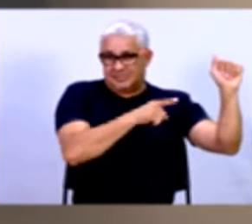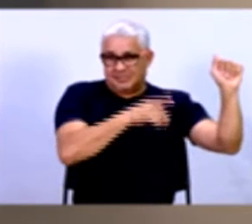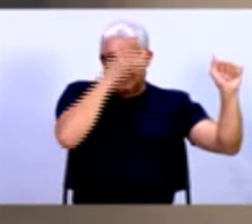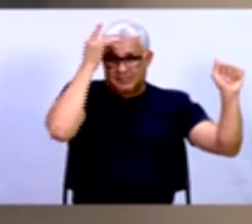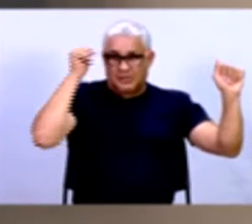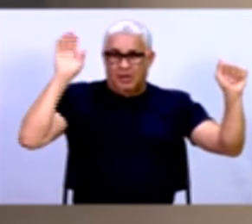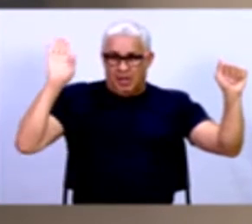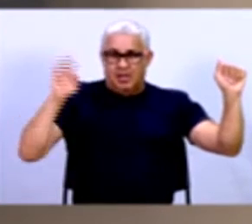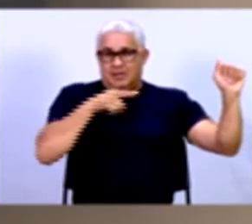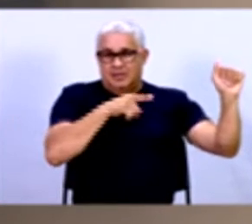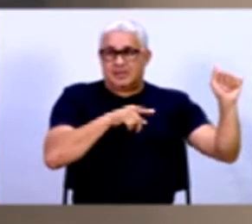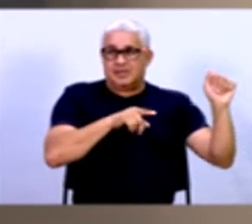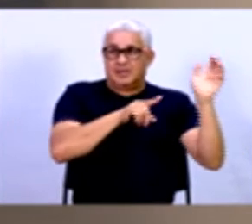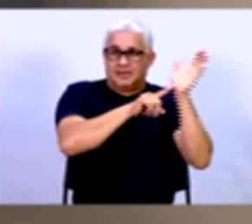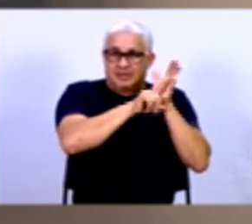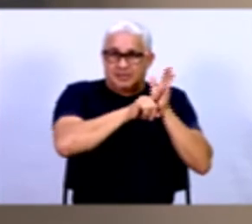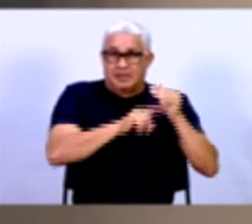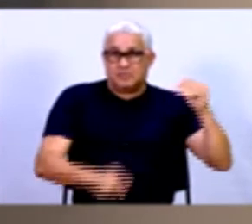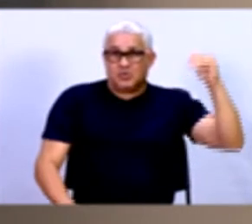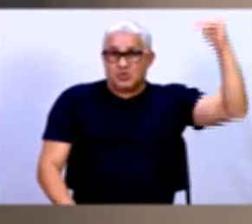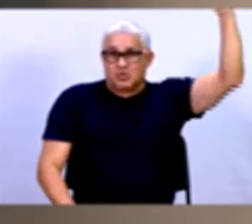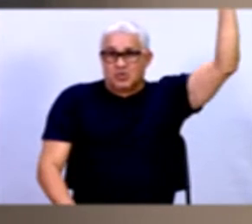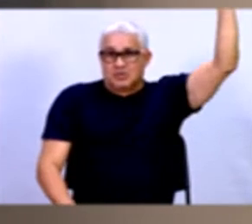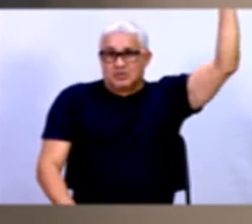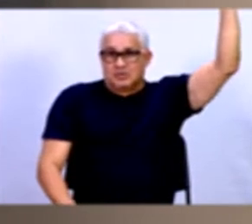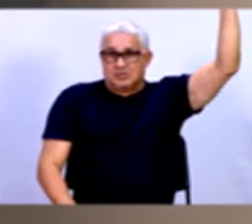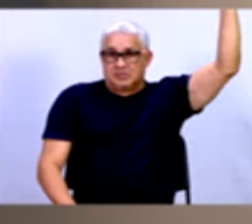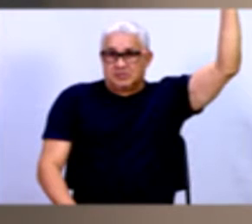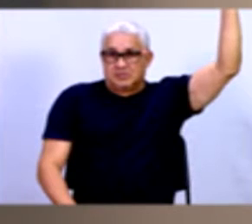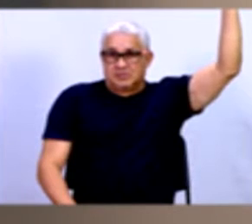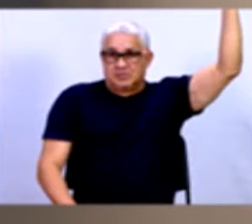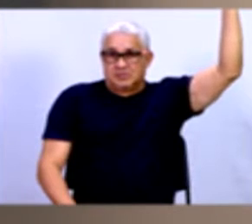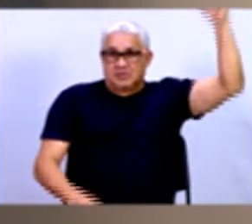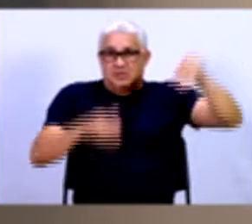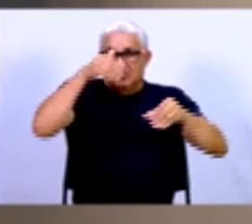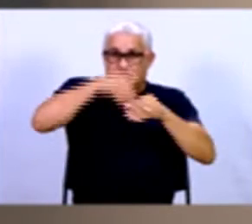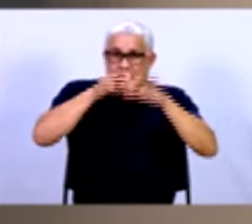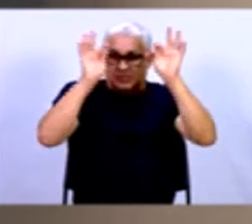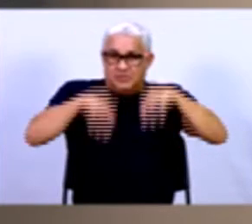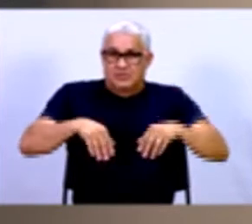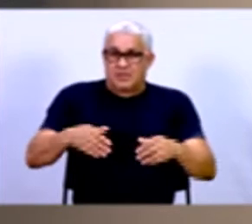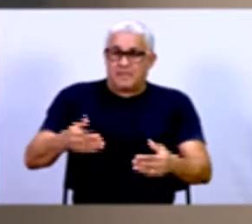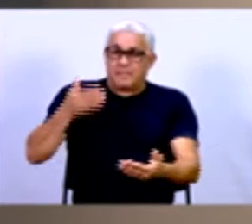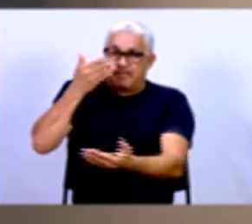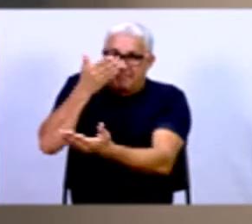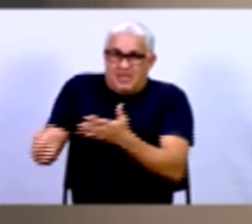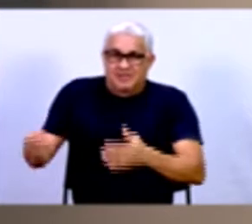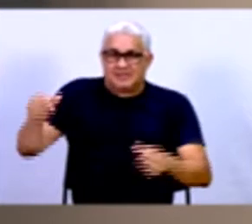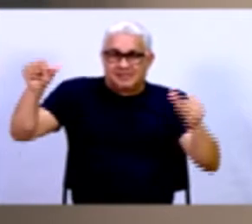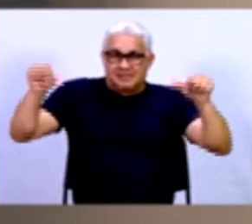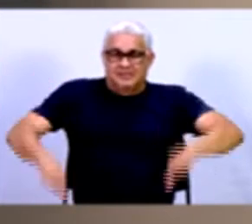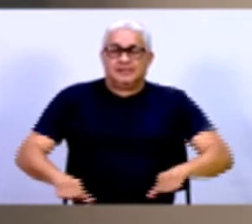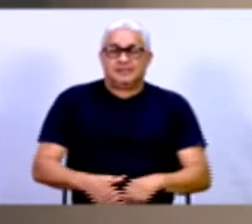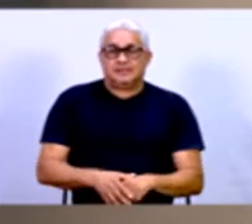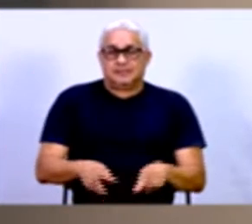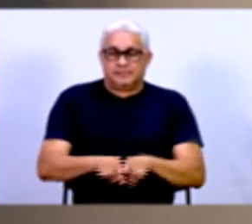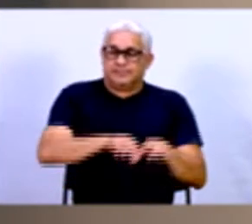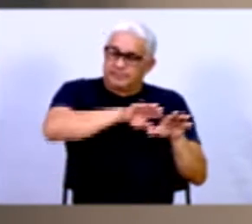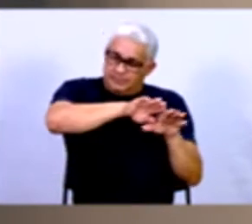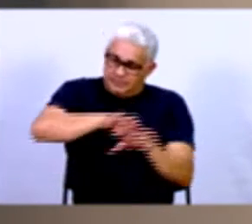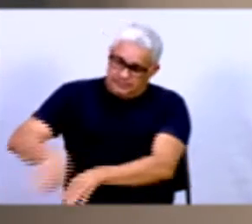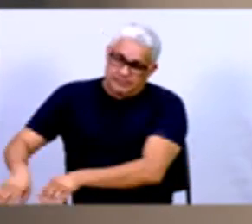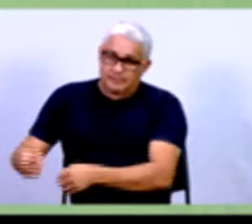nas pesquisas estar lá no topo e chegar nas eleições lá e ele perder. Acontece muito isso. Pessoal, então vamos voltar aqui para as